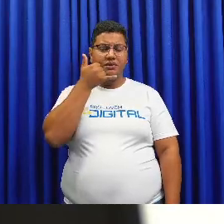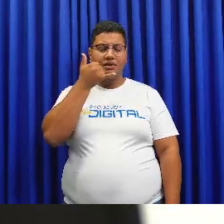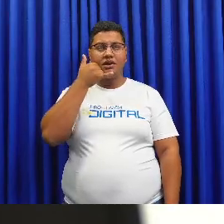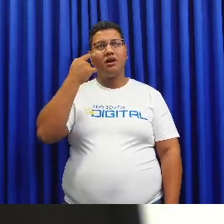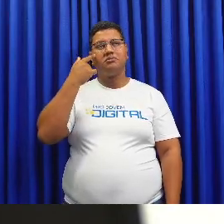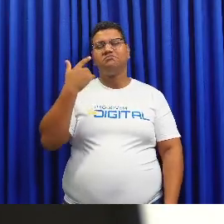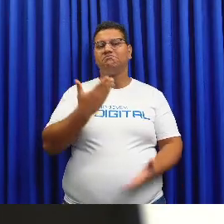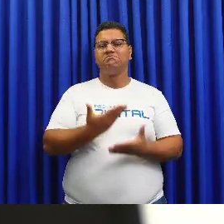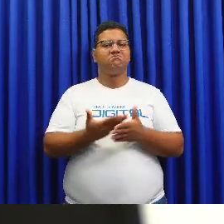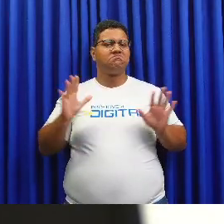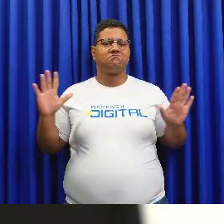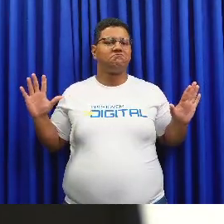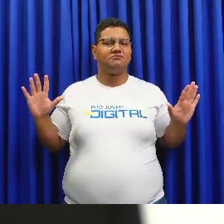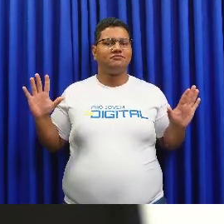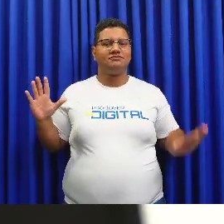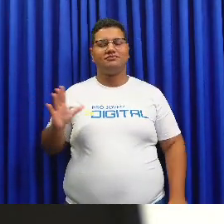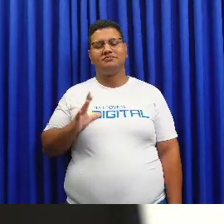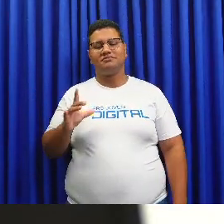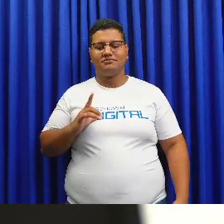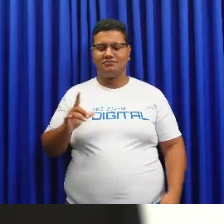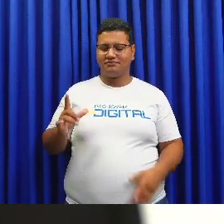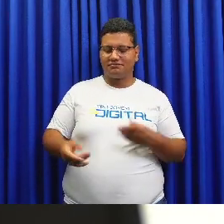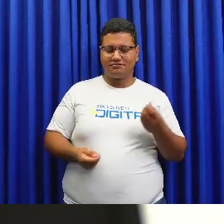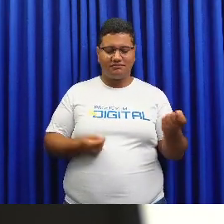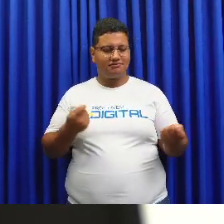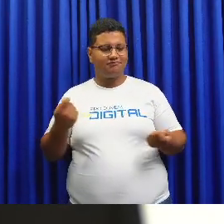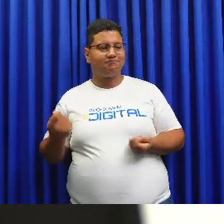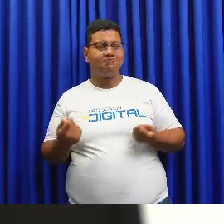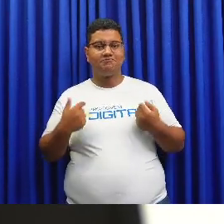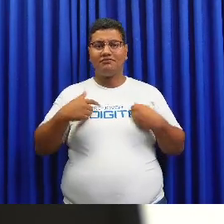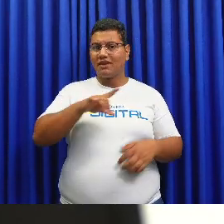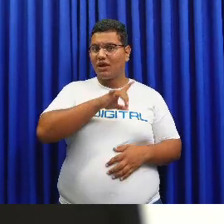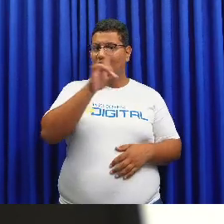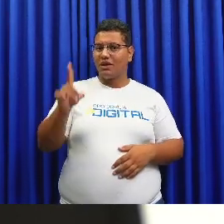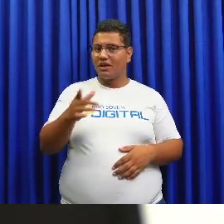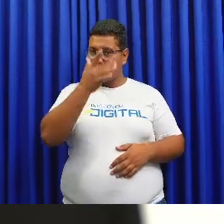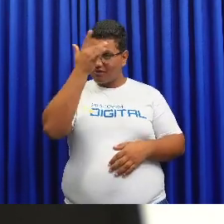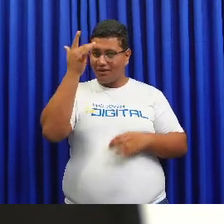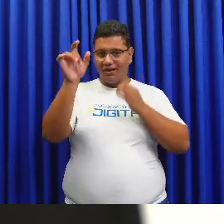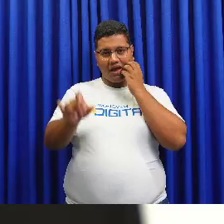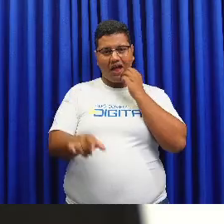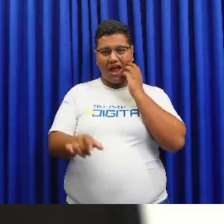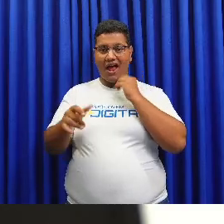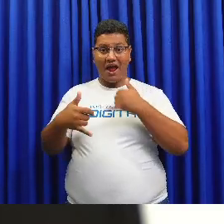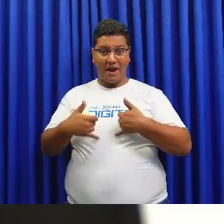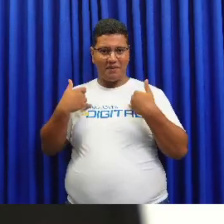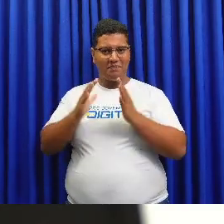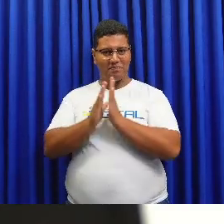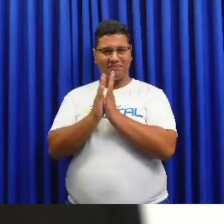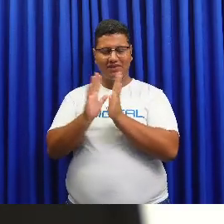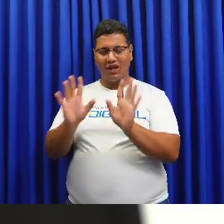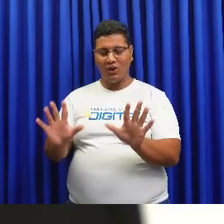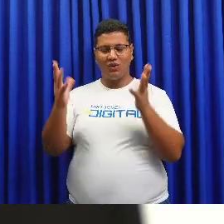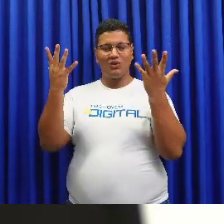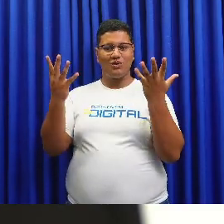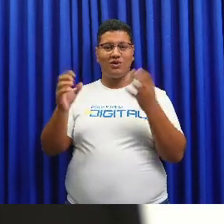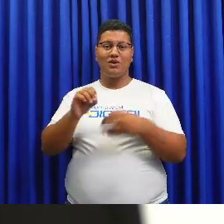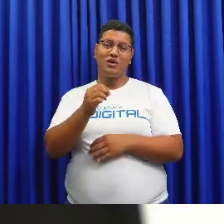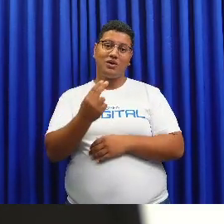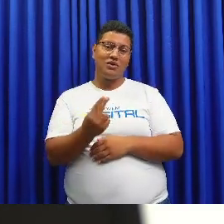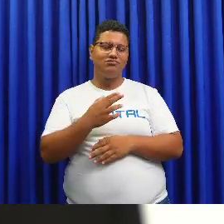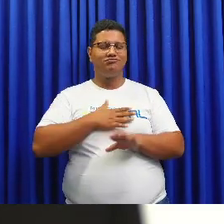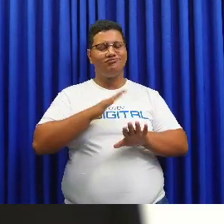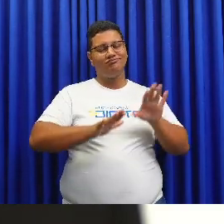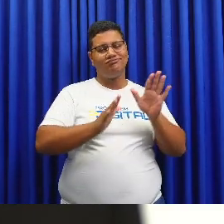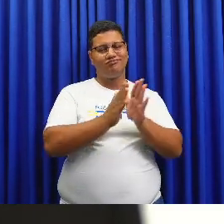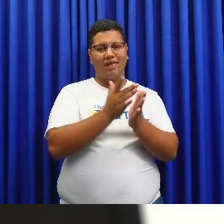minha mente para ir lá no bloco de anotação ver que dia que fulano fazia aniversário. Ou anotava no meu